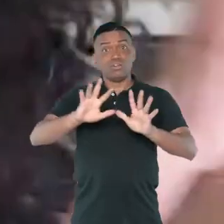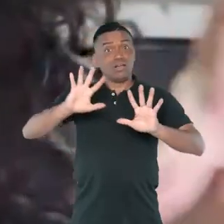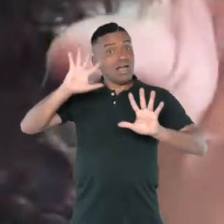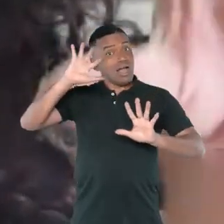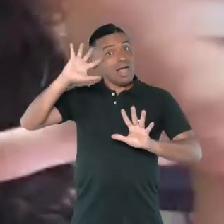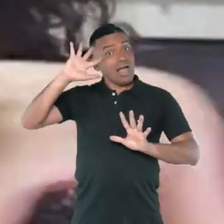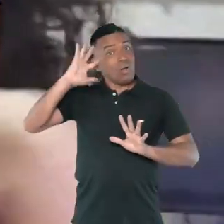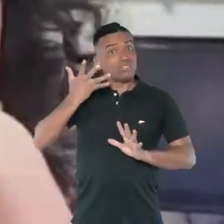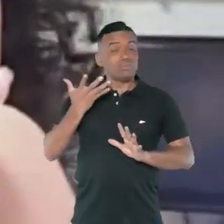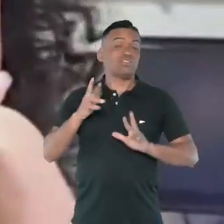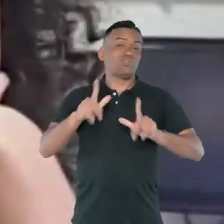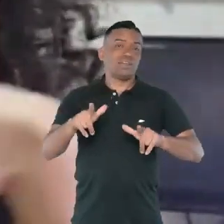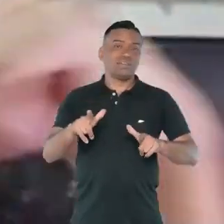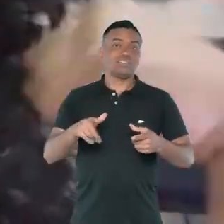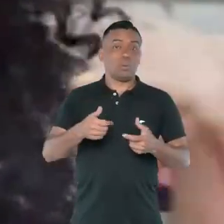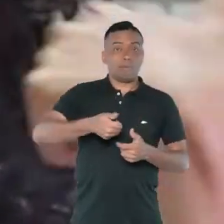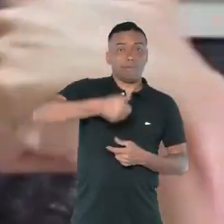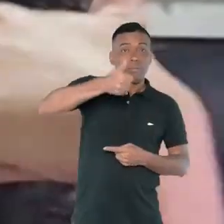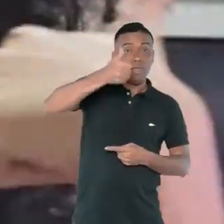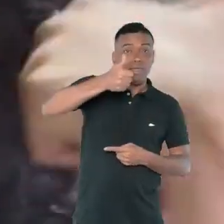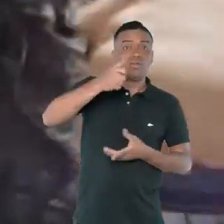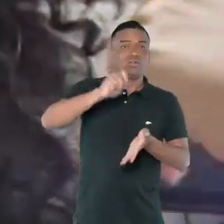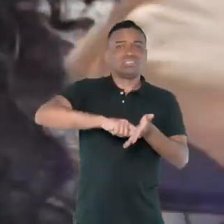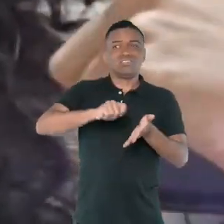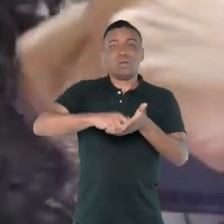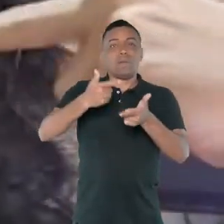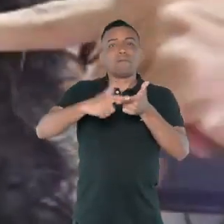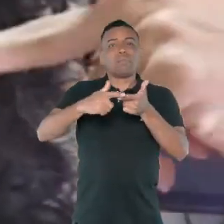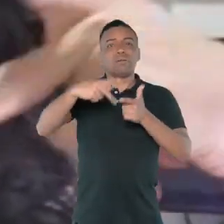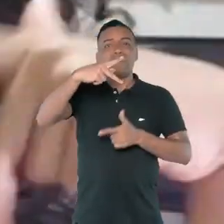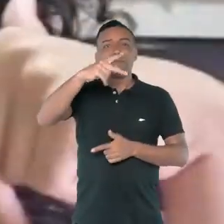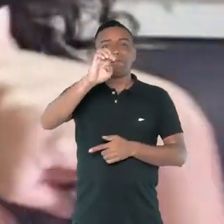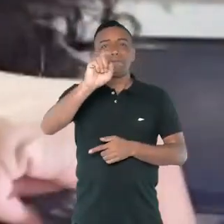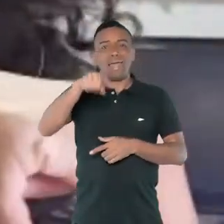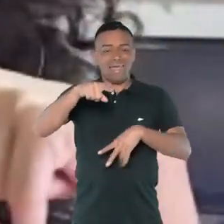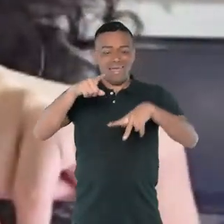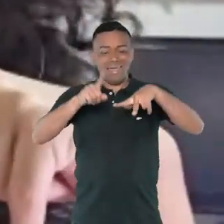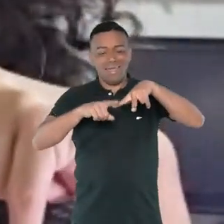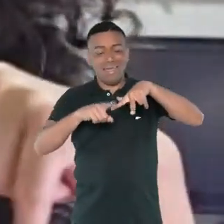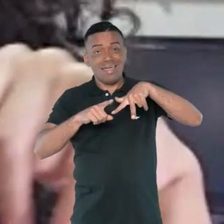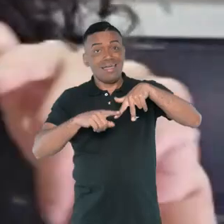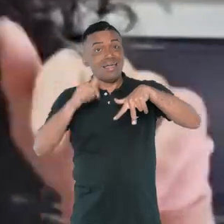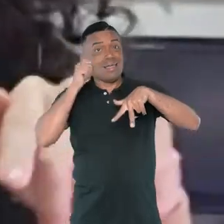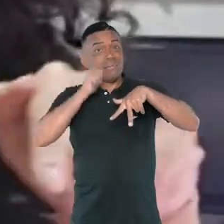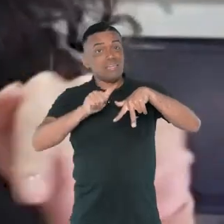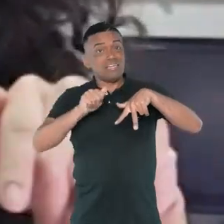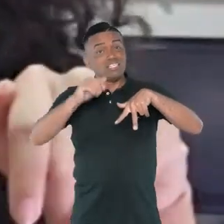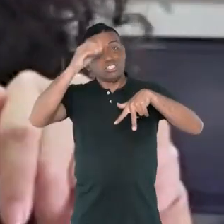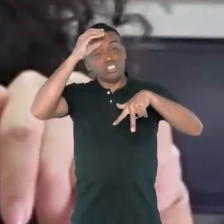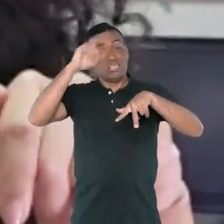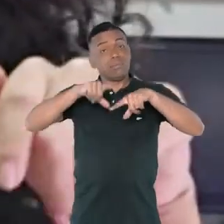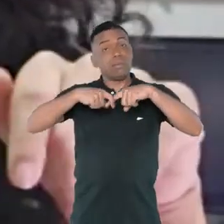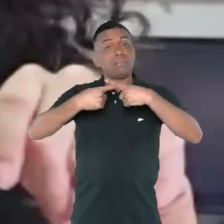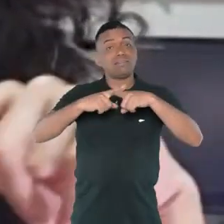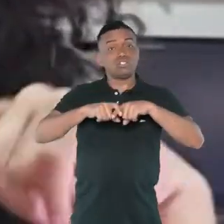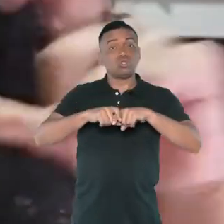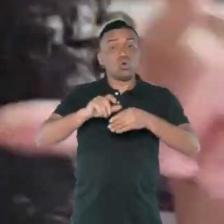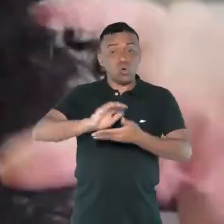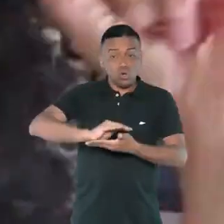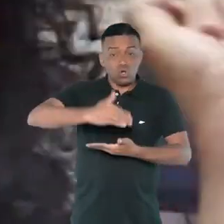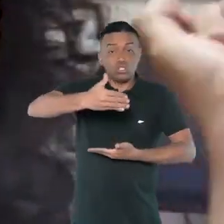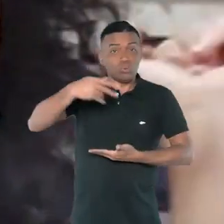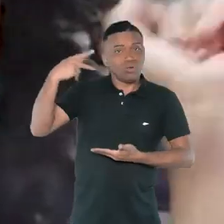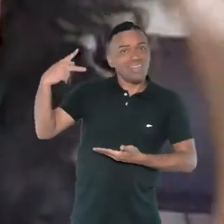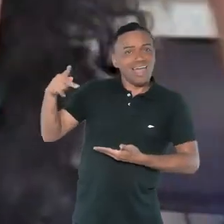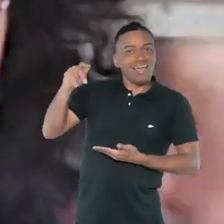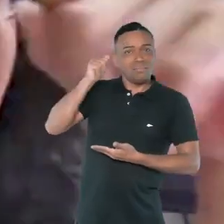cada livro tem uma aventura diferente. Eu escrevi o primeiro, o segundo, metade do terceiro. Eu lembro que quando eu comecei a escrever o primeiro, eu tive um problema no pé. E aí minha tia